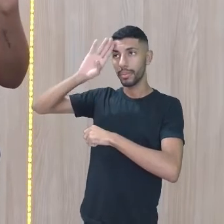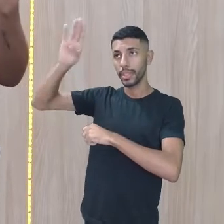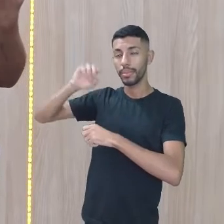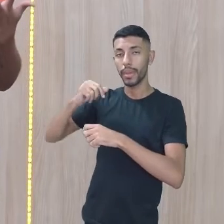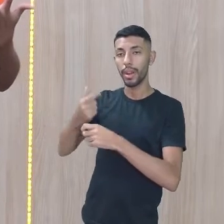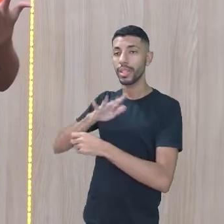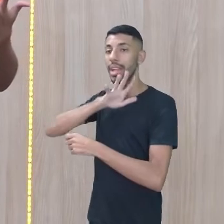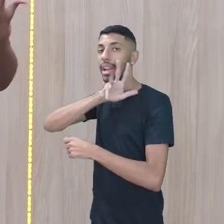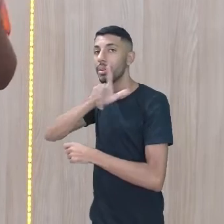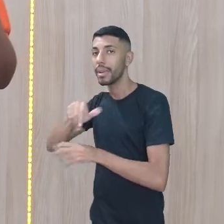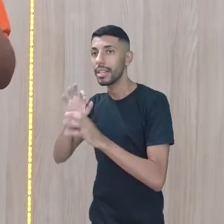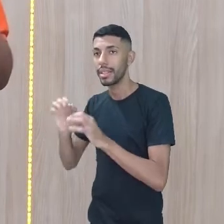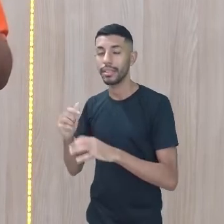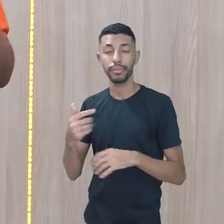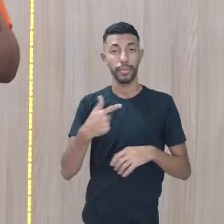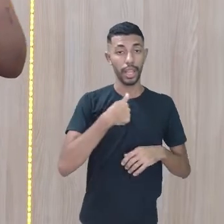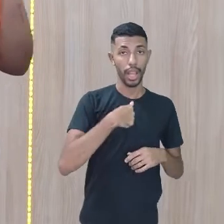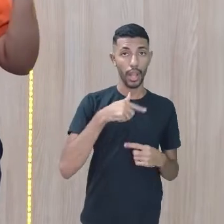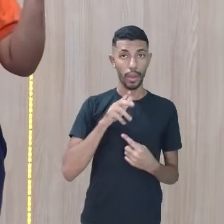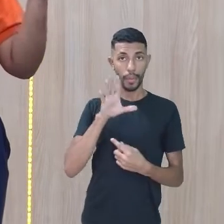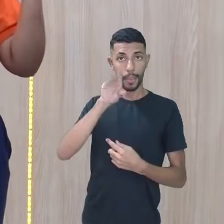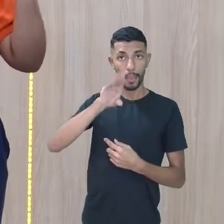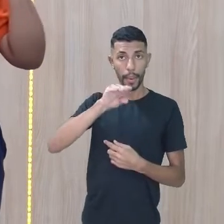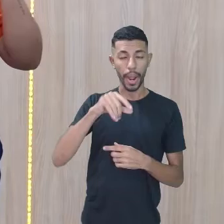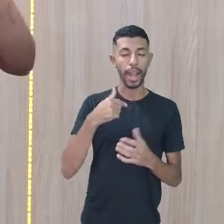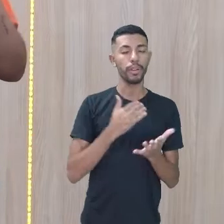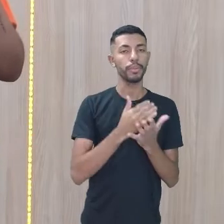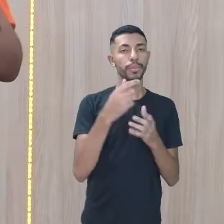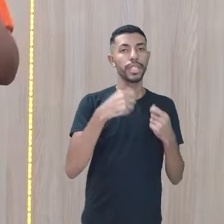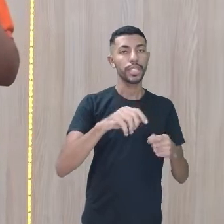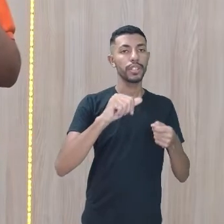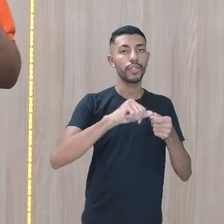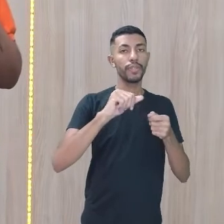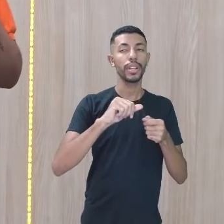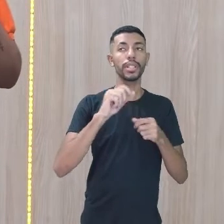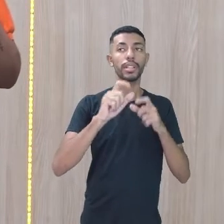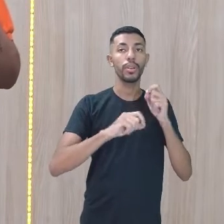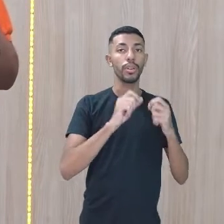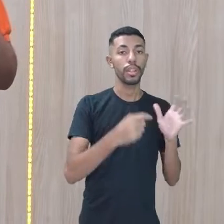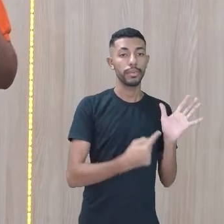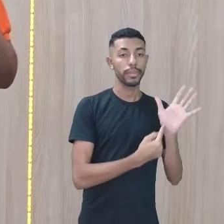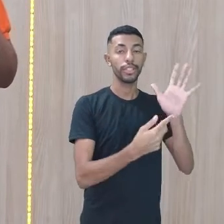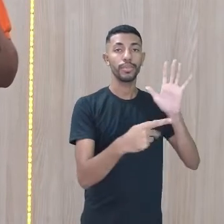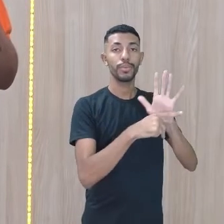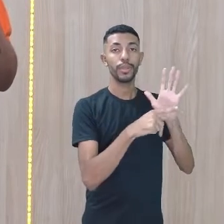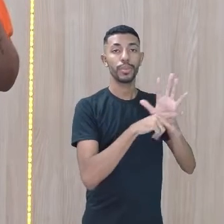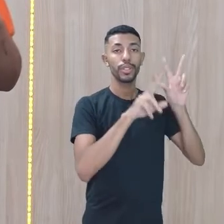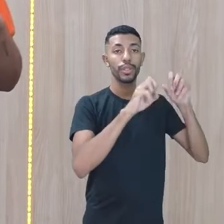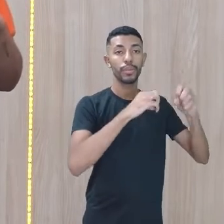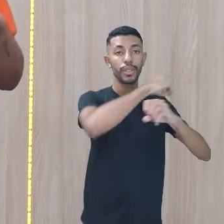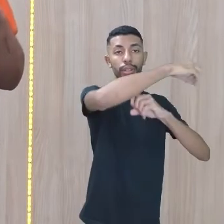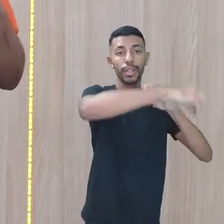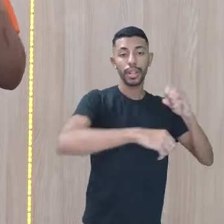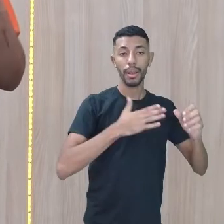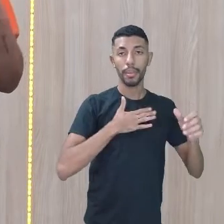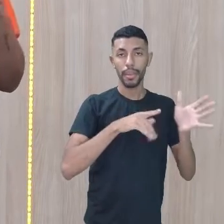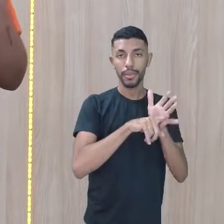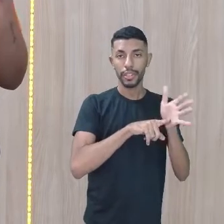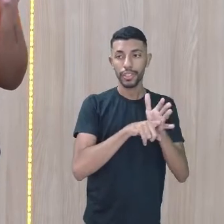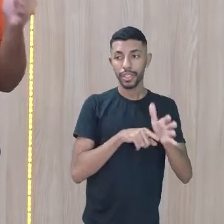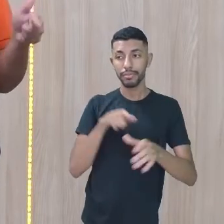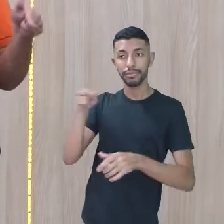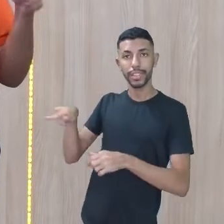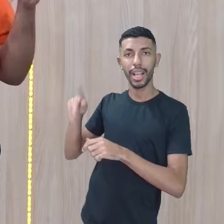a pesquisa que eu fiz. E aí a fala de Adriana sobre os animais vai ser a fala de autoridade. A fala de autoridade é